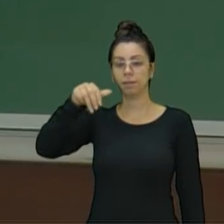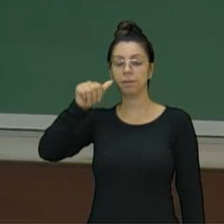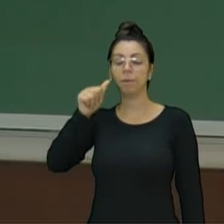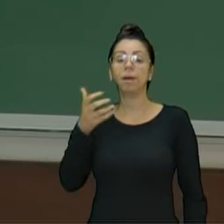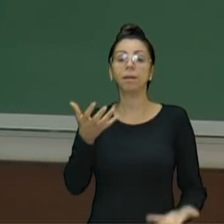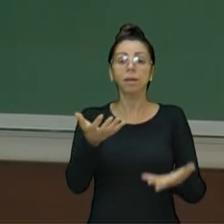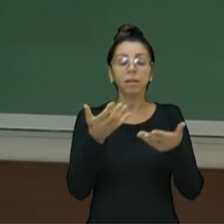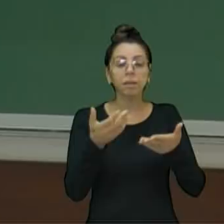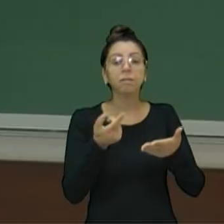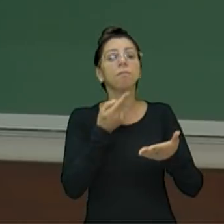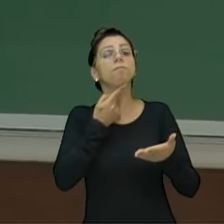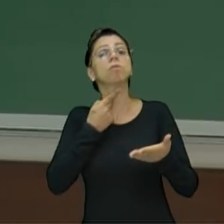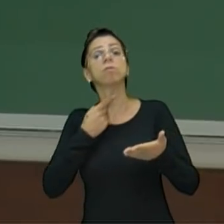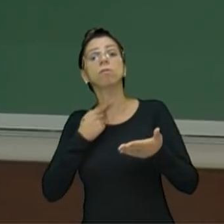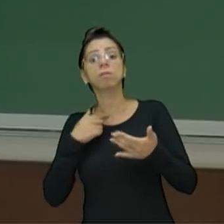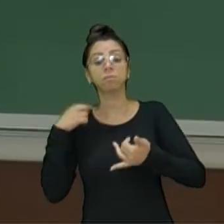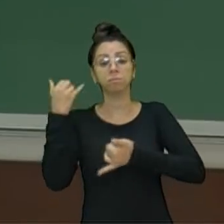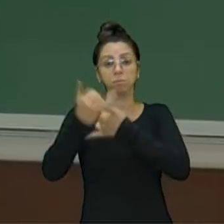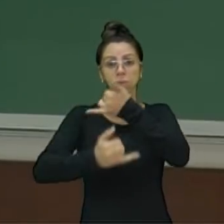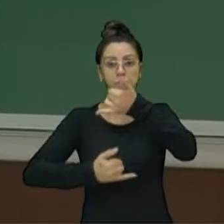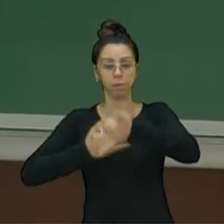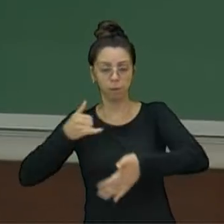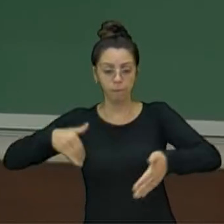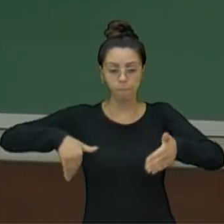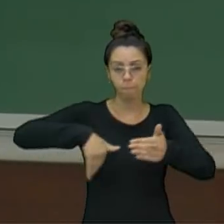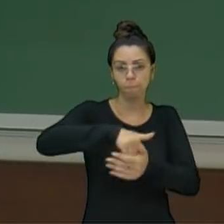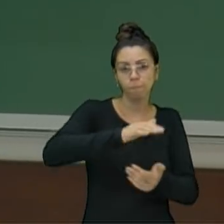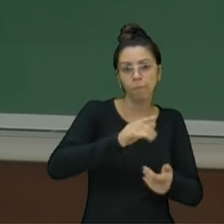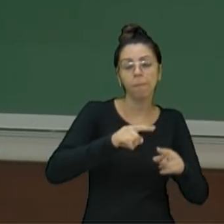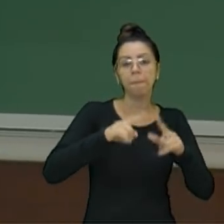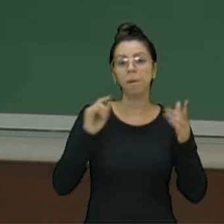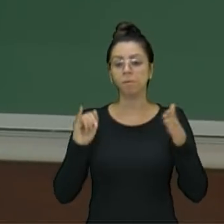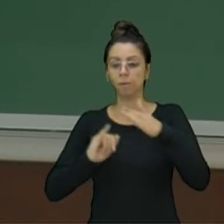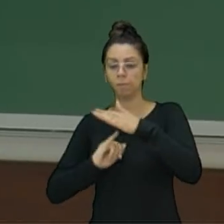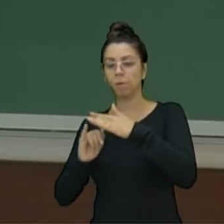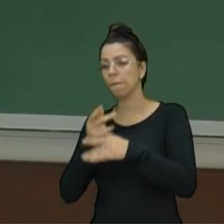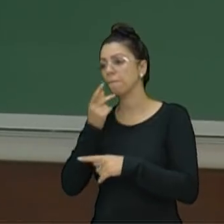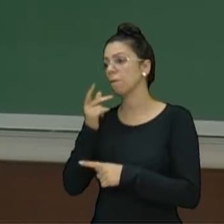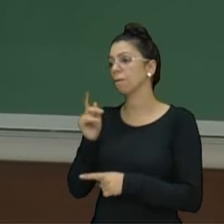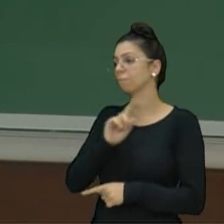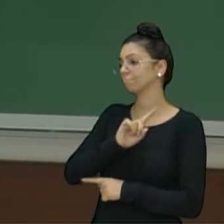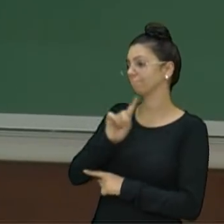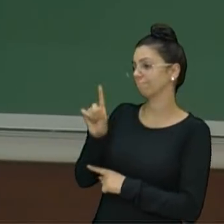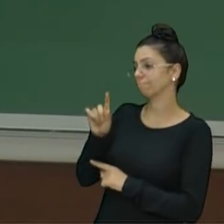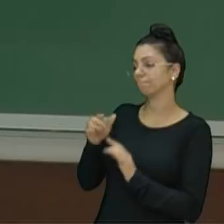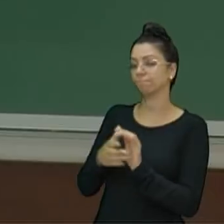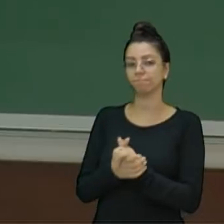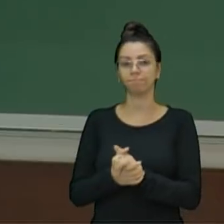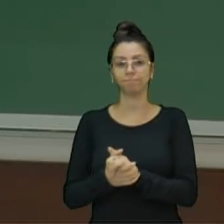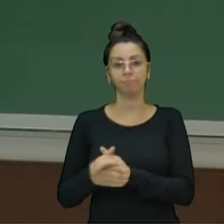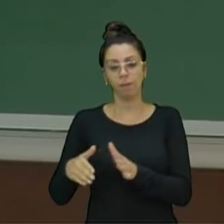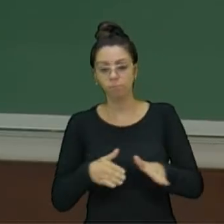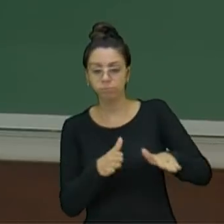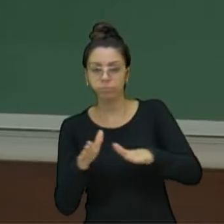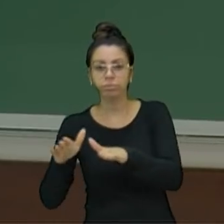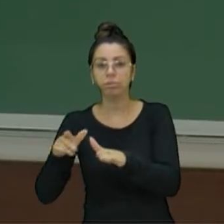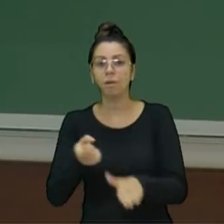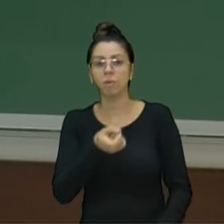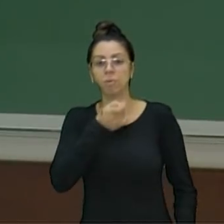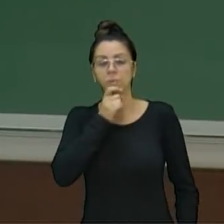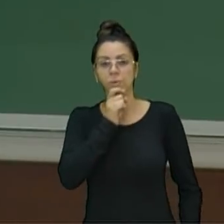Nope ali é uma maneira informal de dizer não, tá? Não. É patinar no gelo?